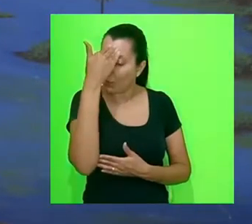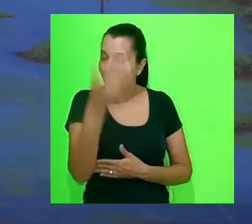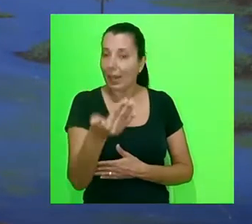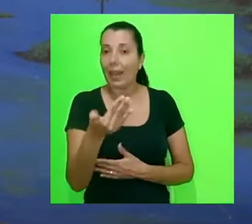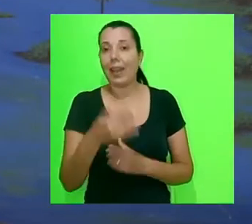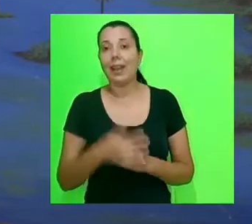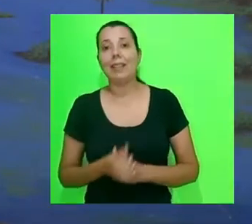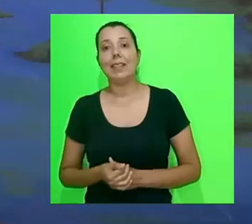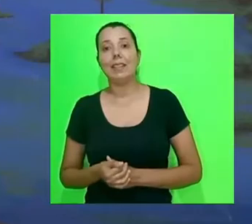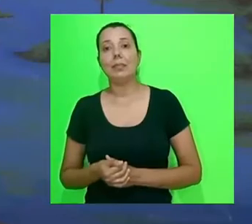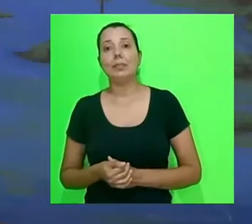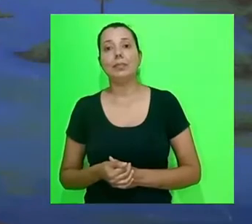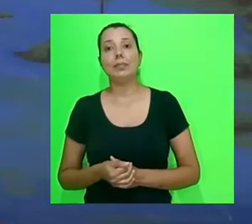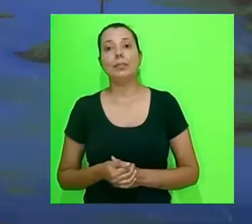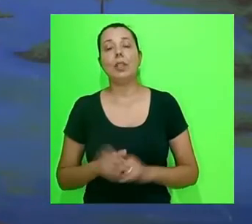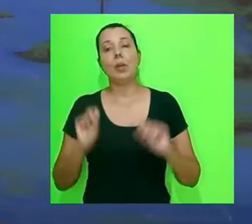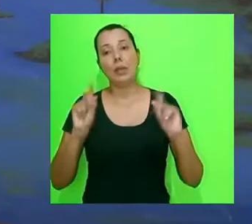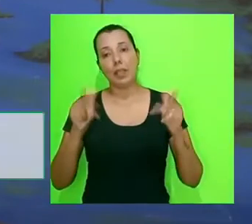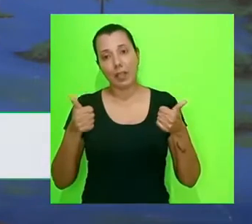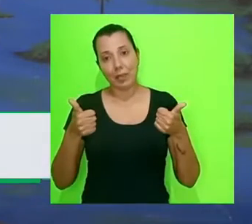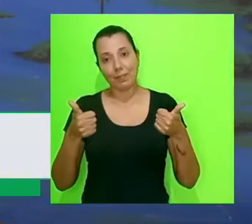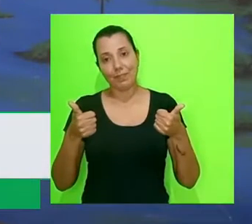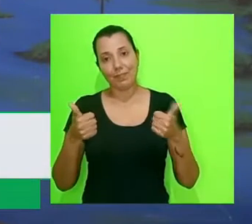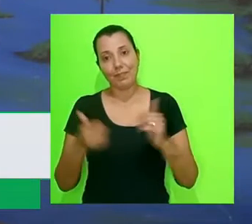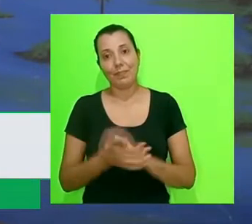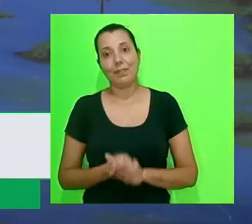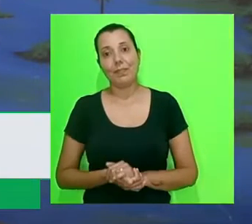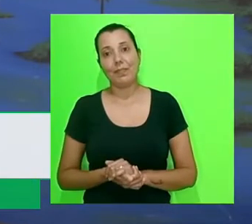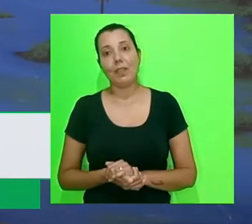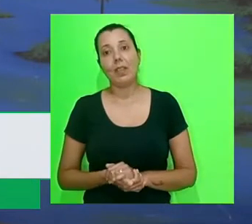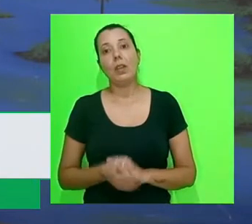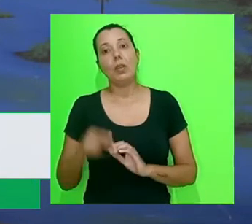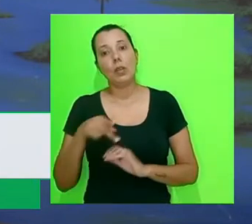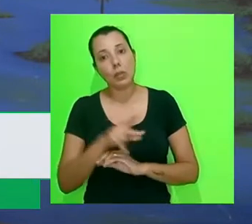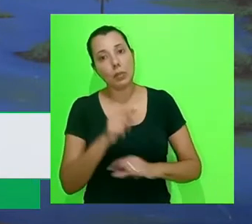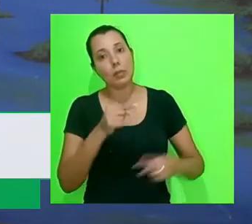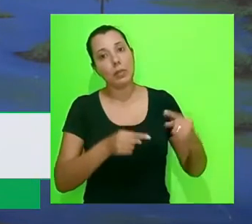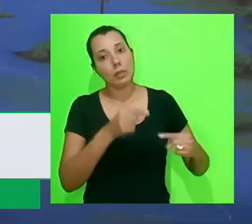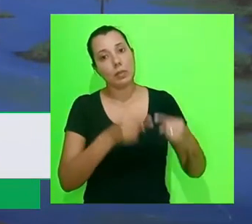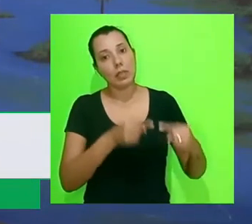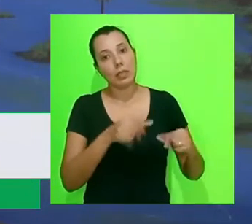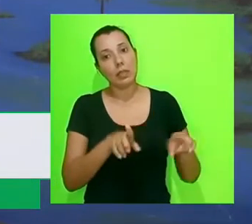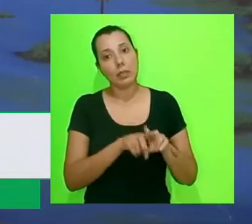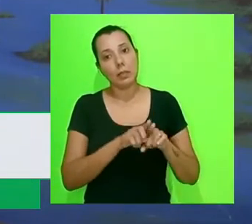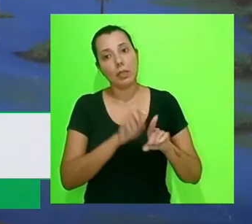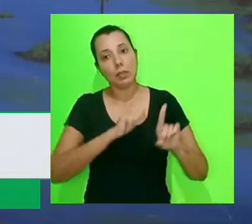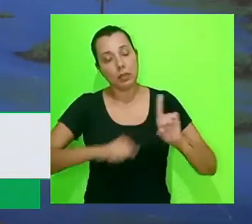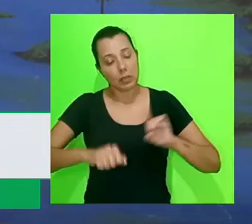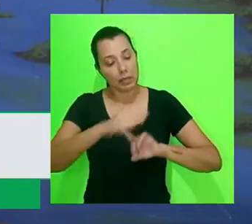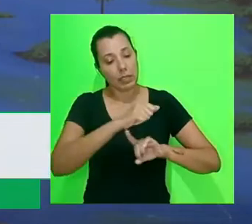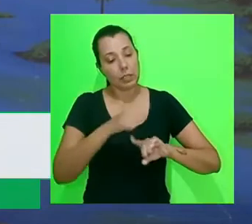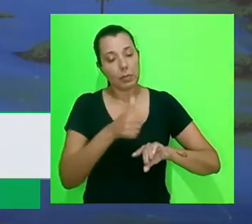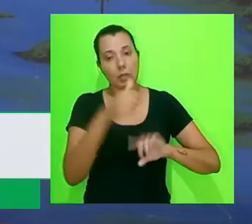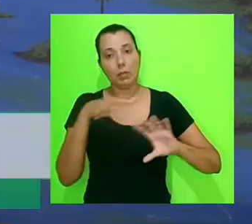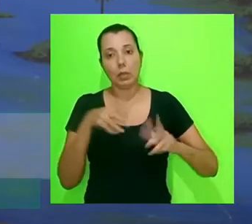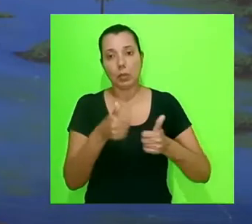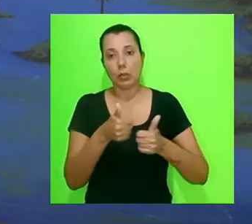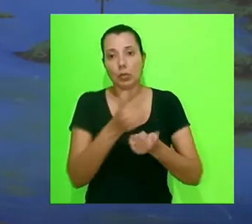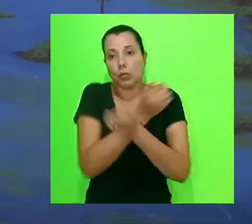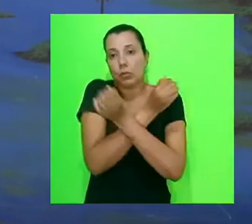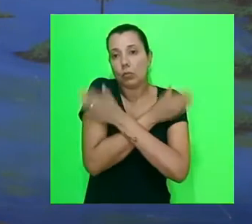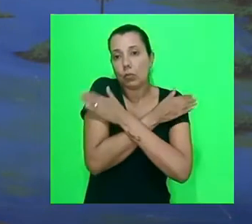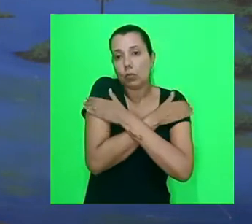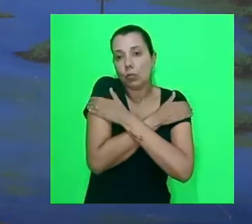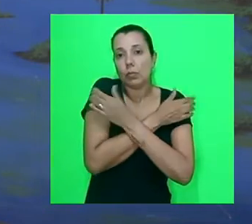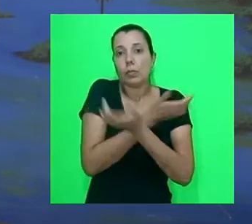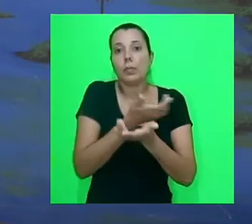Simpro, hoje é o Dia Internacional da Enfermagem, dia 12 de maio. E a TV Comunitária também homenageia esses profissionais da saúde que estão na linha de frente, né, em